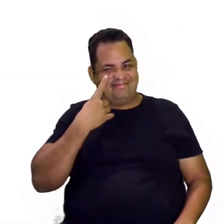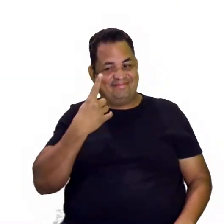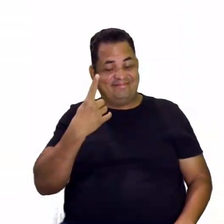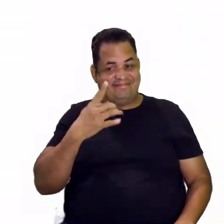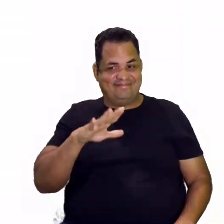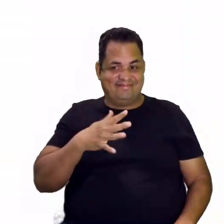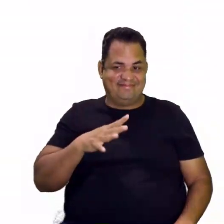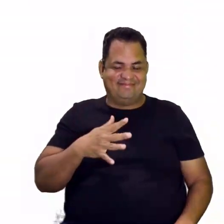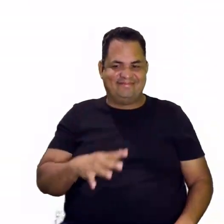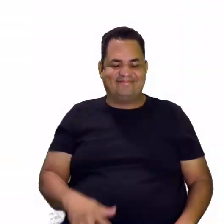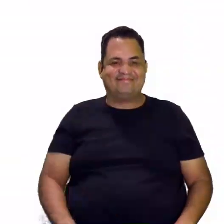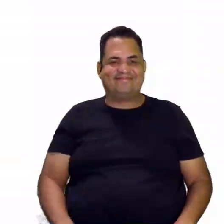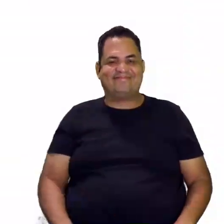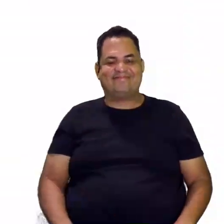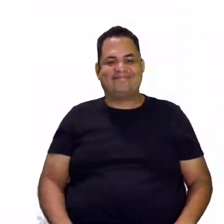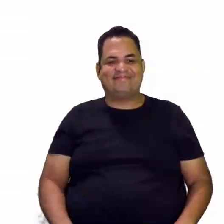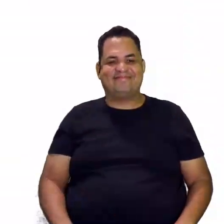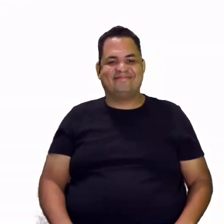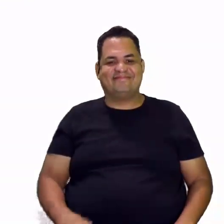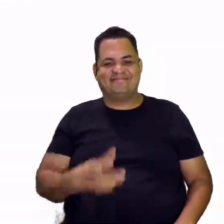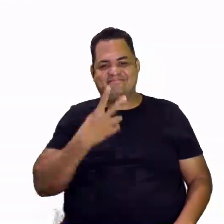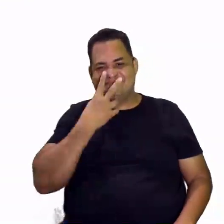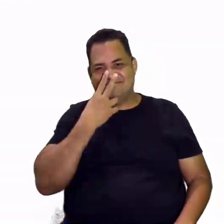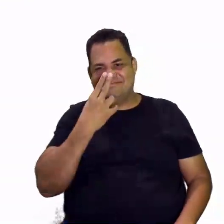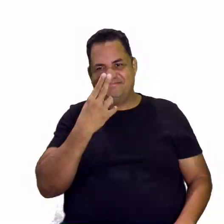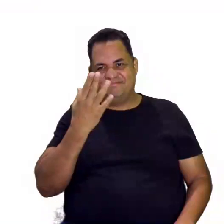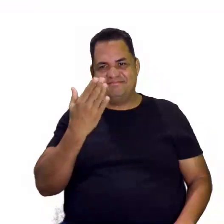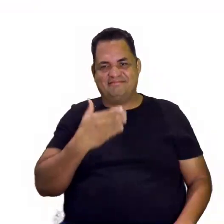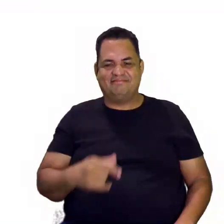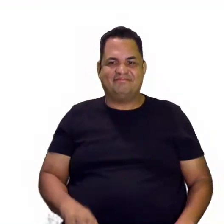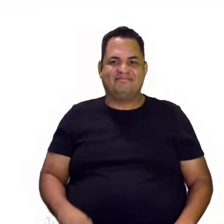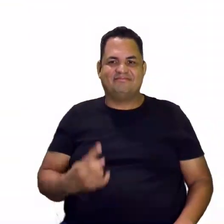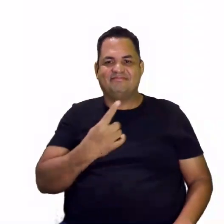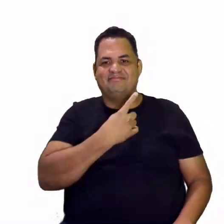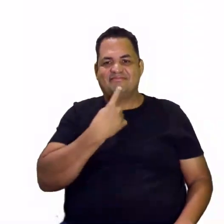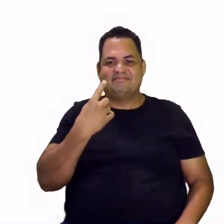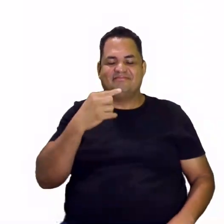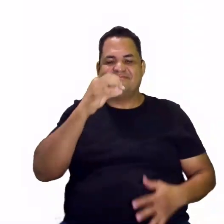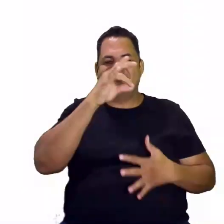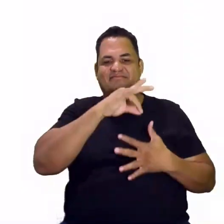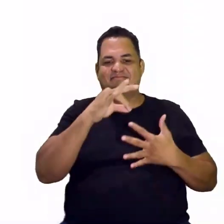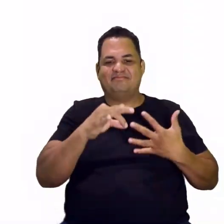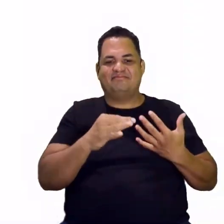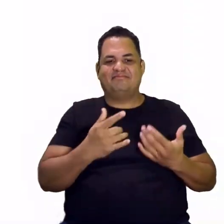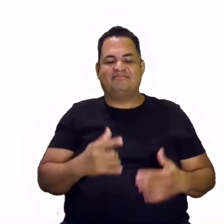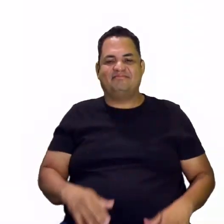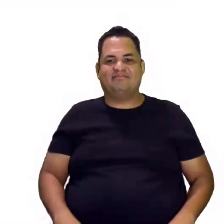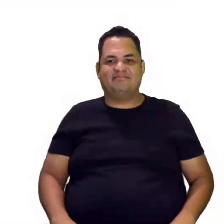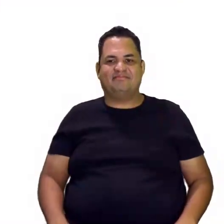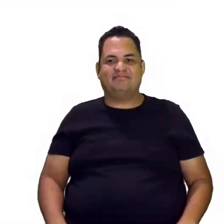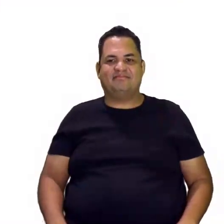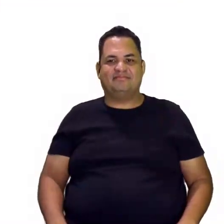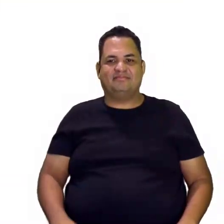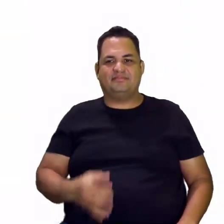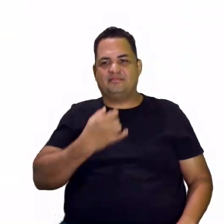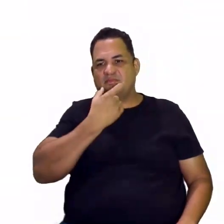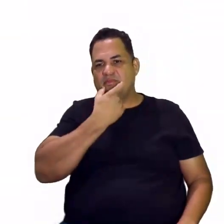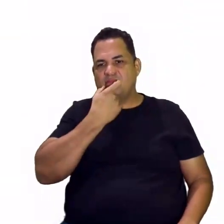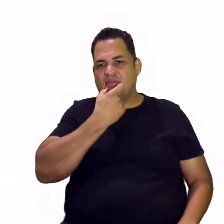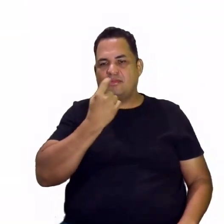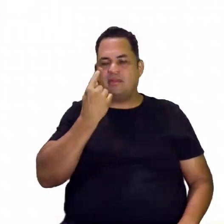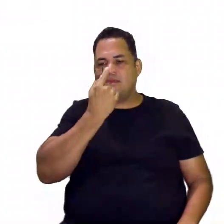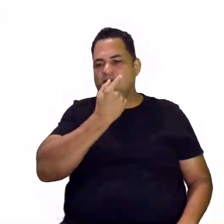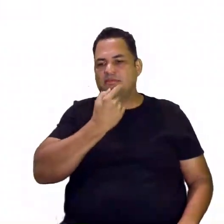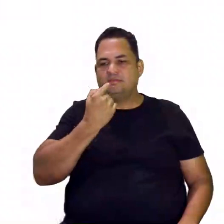né? Bem de longe, mas aparenta mais, né? A nossa espécie. Olha como é que a região da mandíbula, da boca,